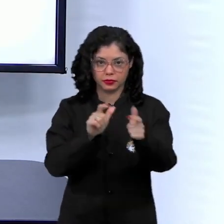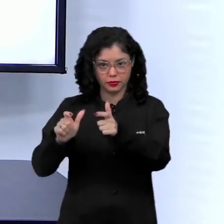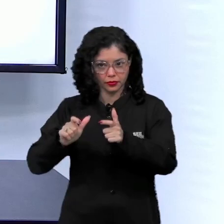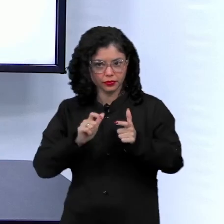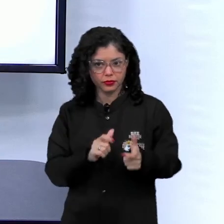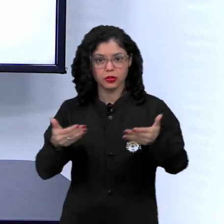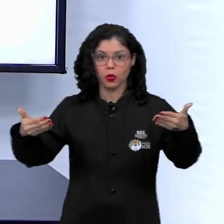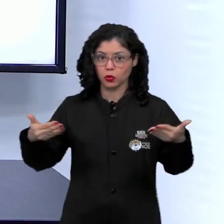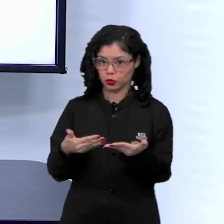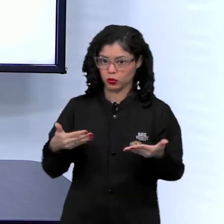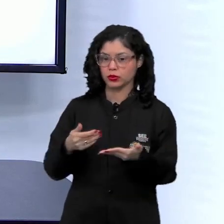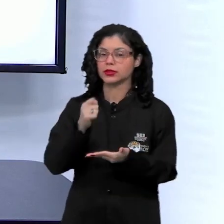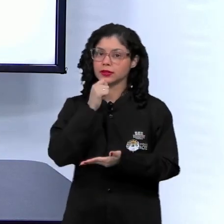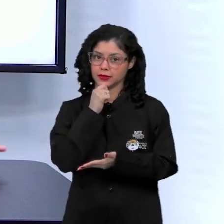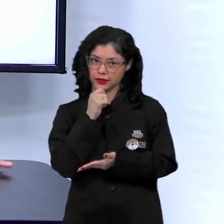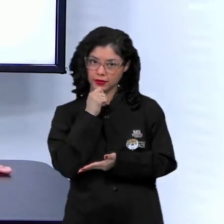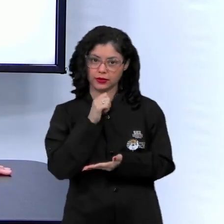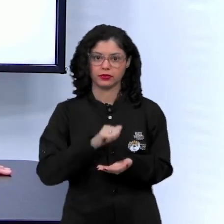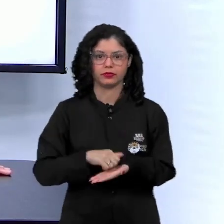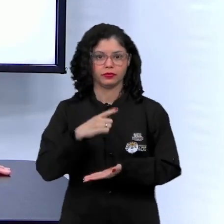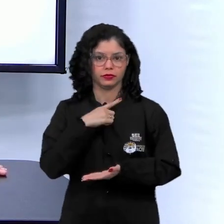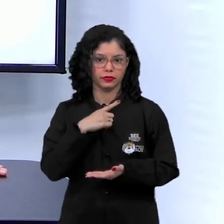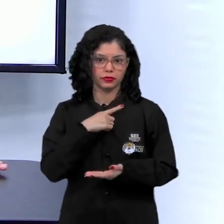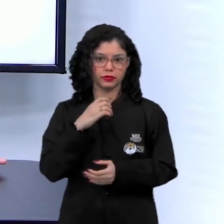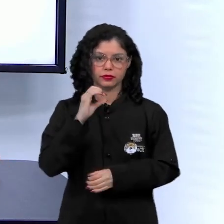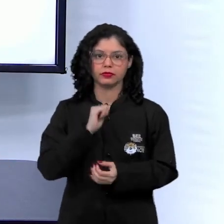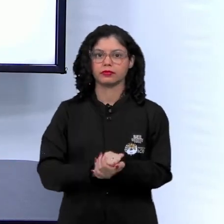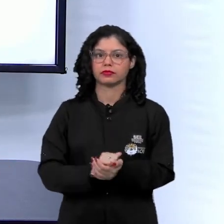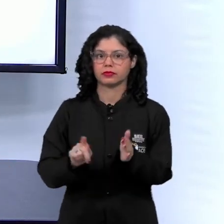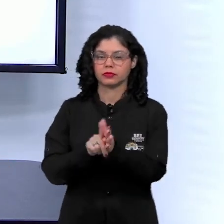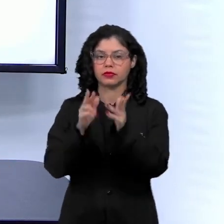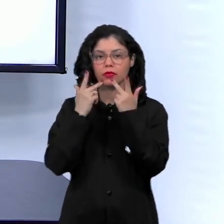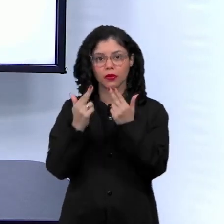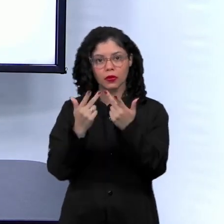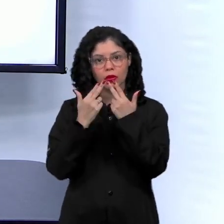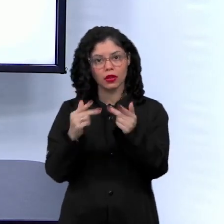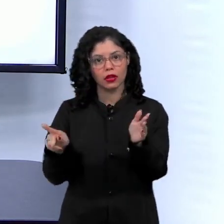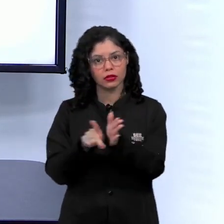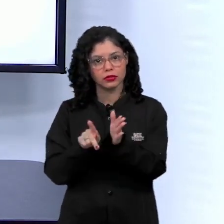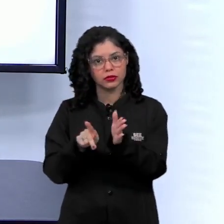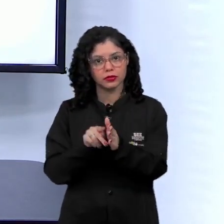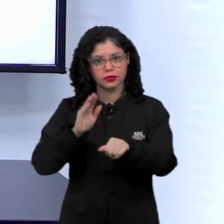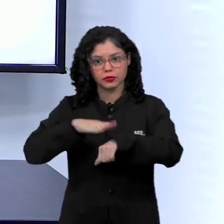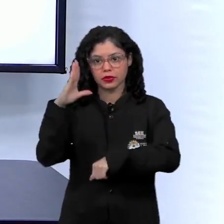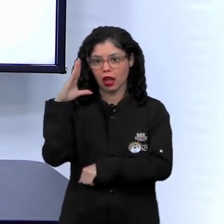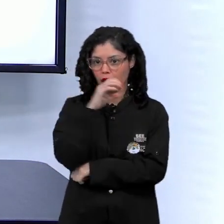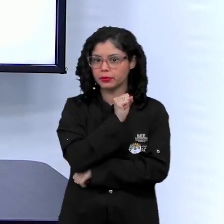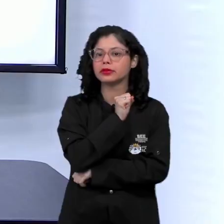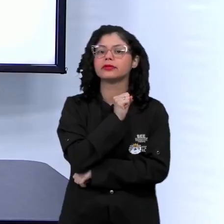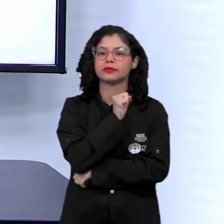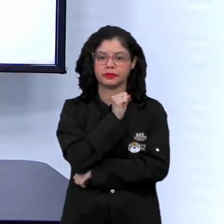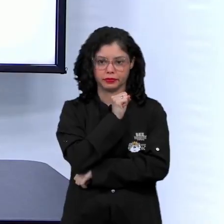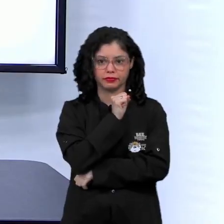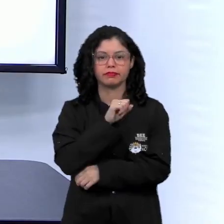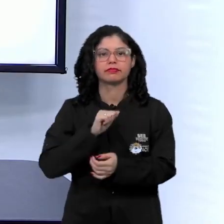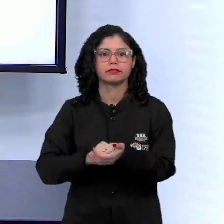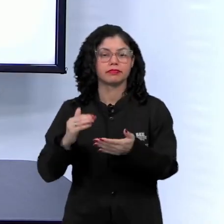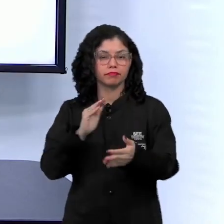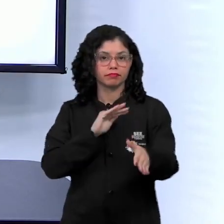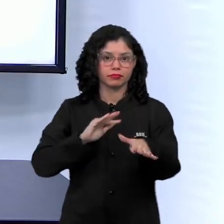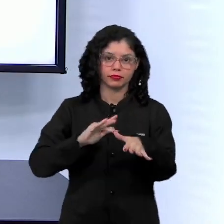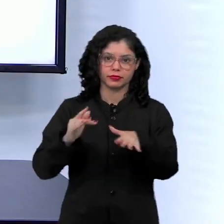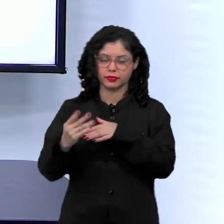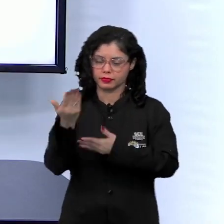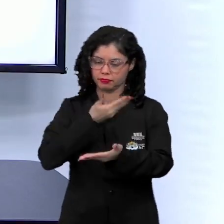espaços hoje, atualmente, eles circulam a notícia de uma forma bem mais rápida e